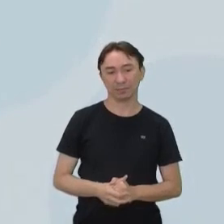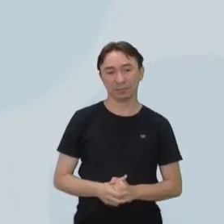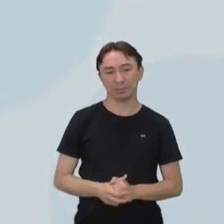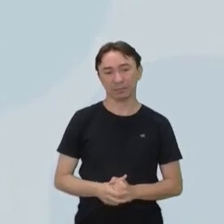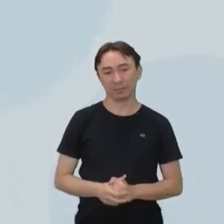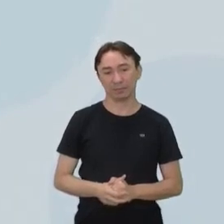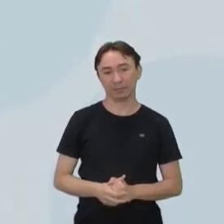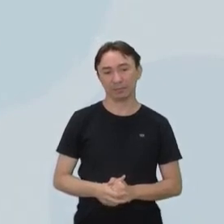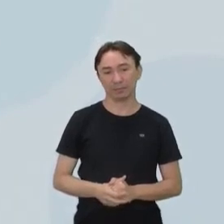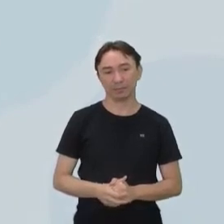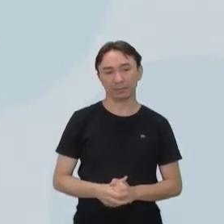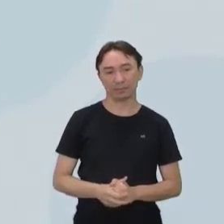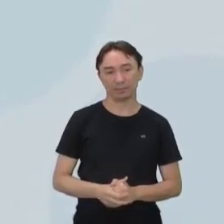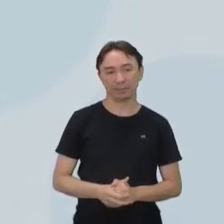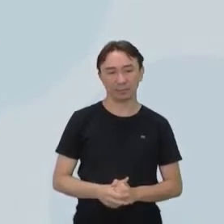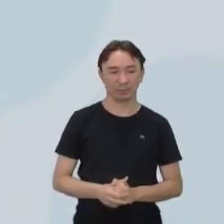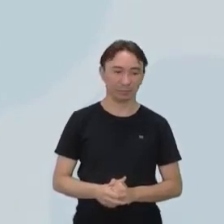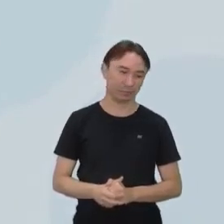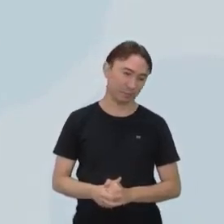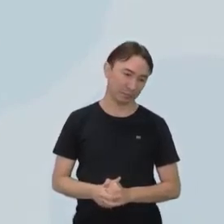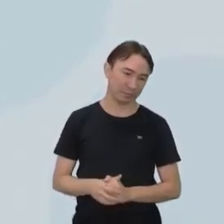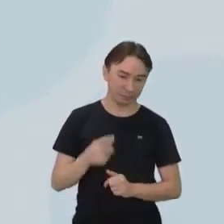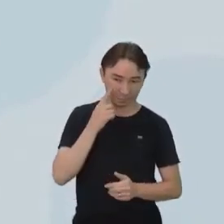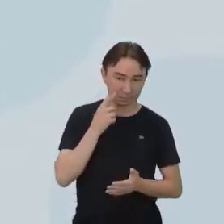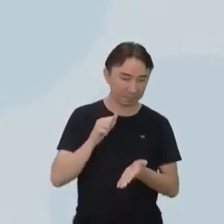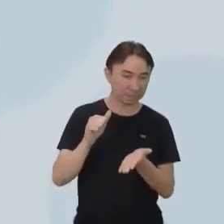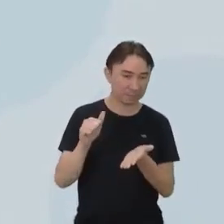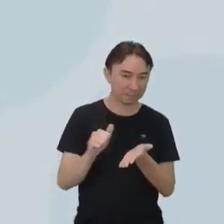Aqui, vamos apagar aqui.